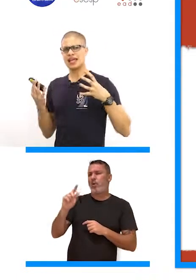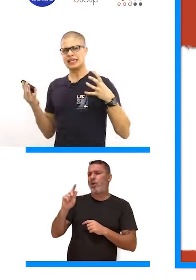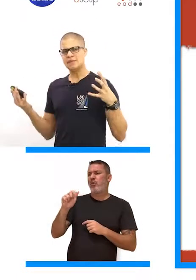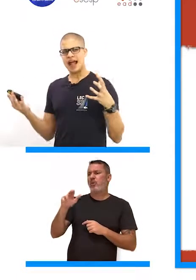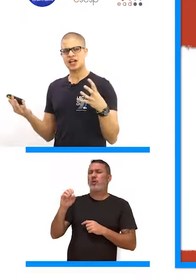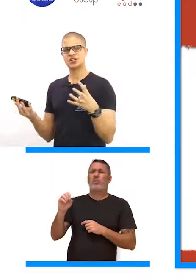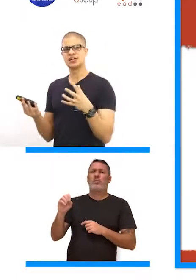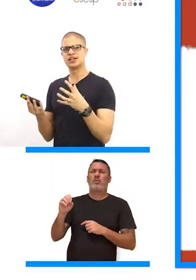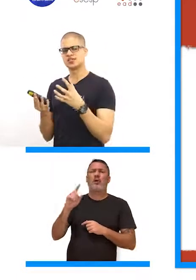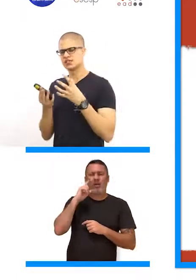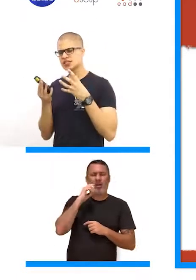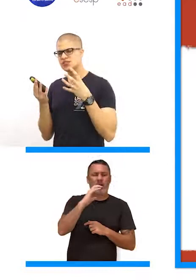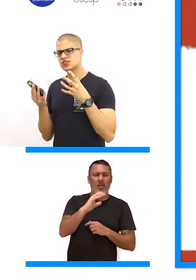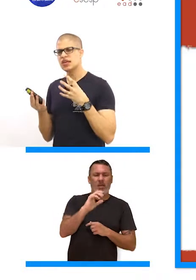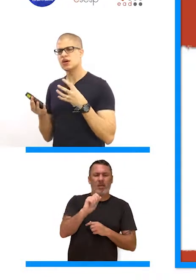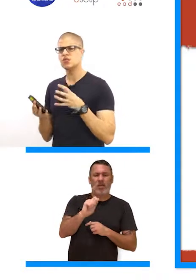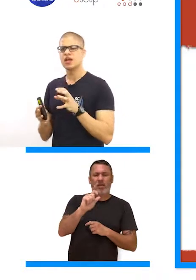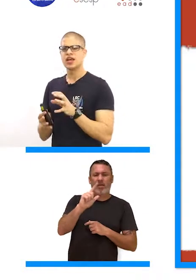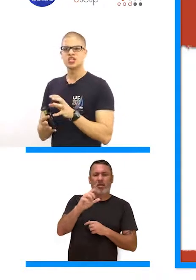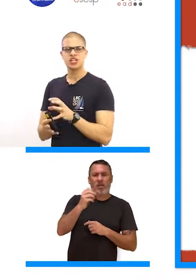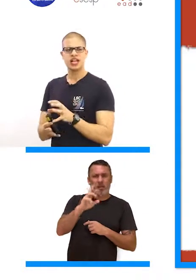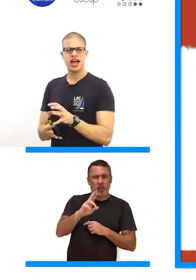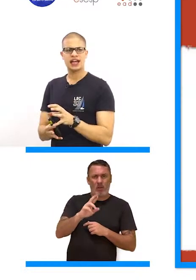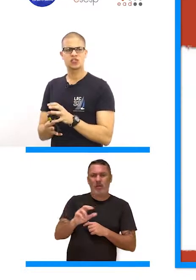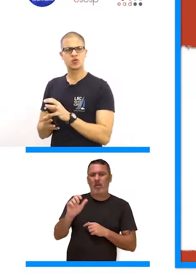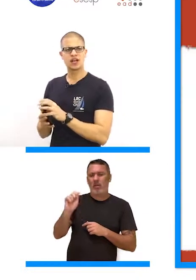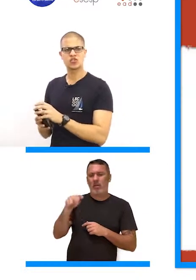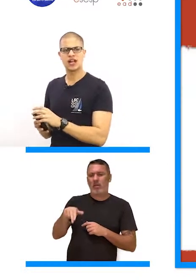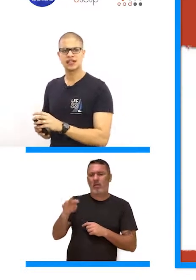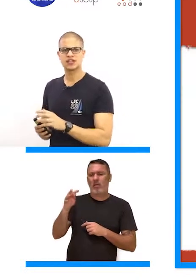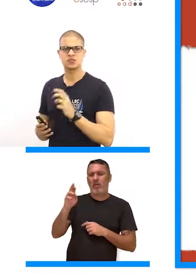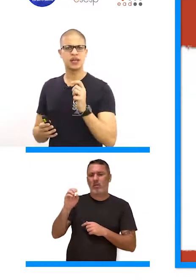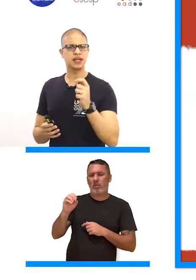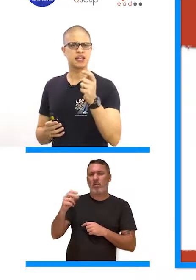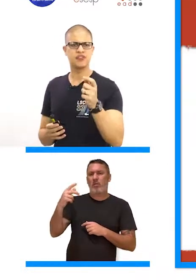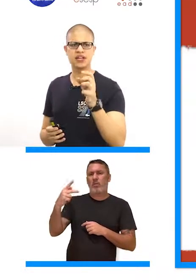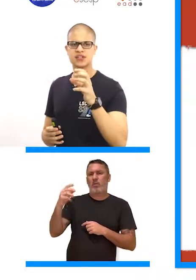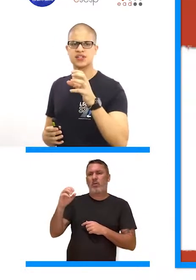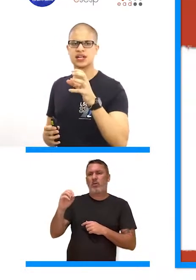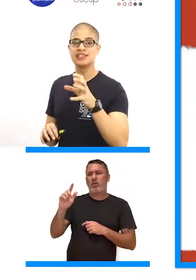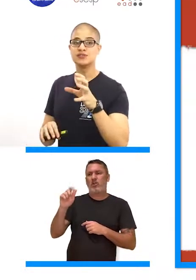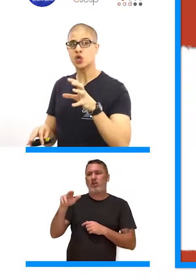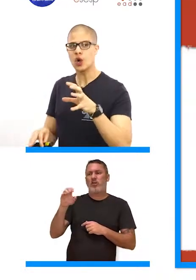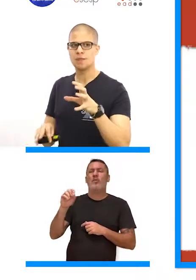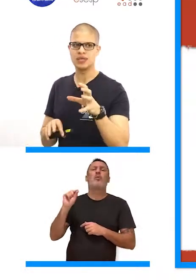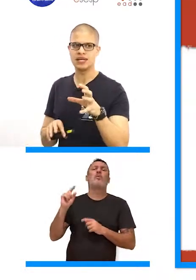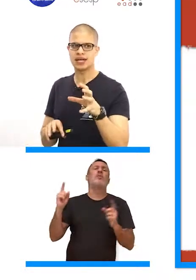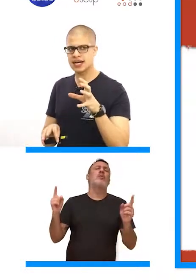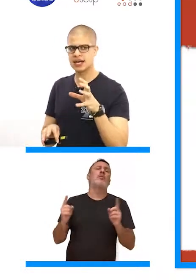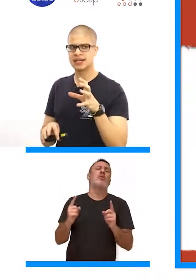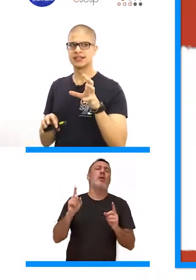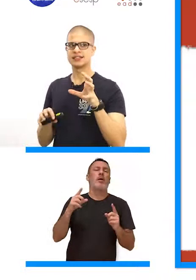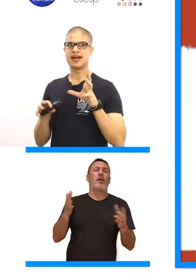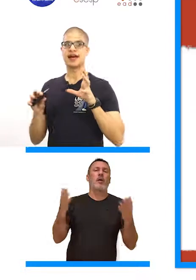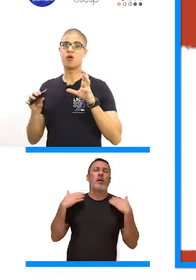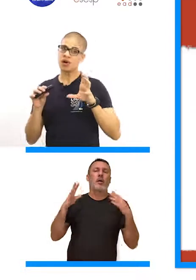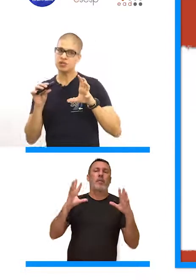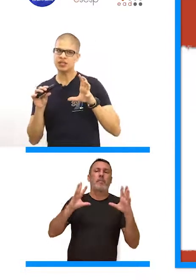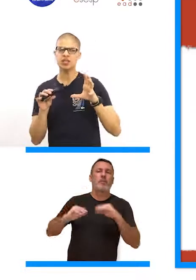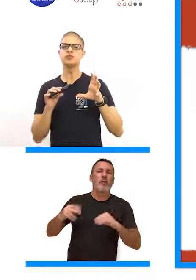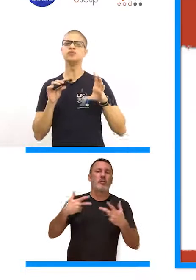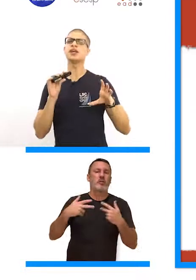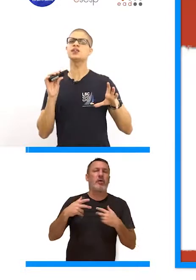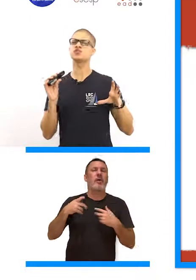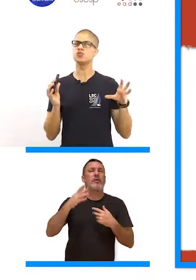alterações climáticas que são geradas, ocasionadas pela interferência antrópica, tá?